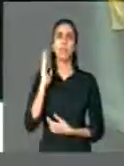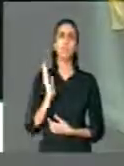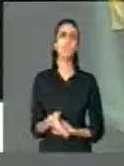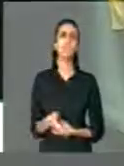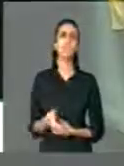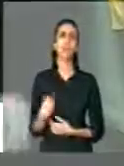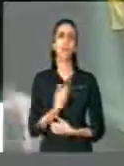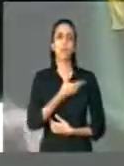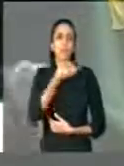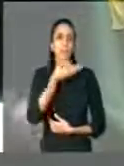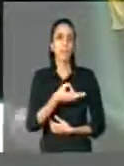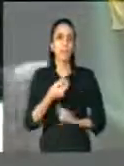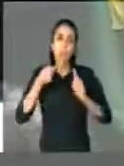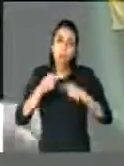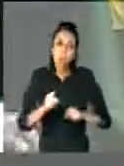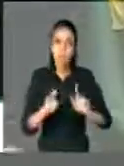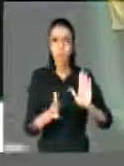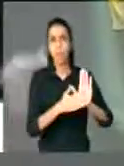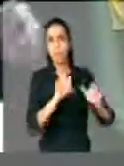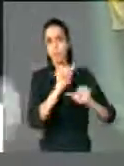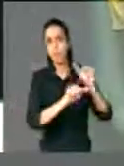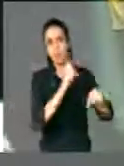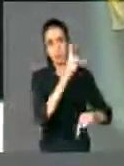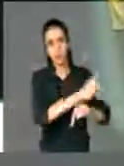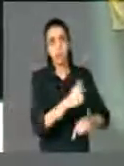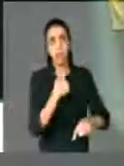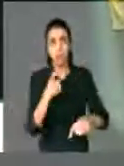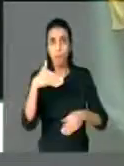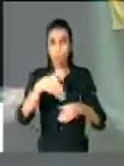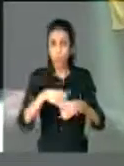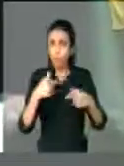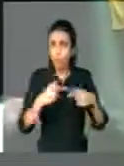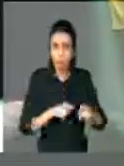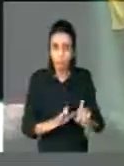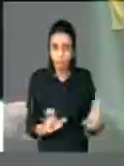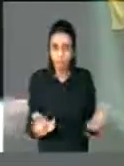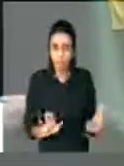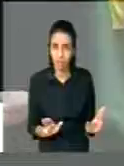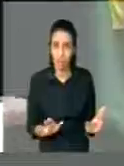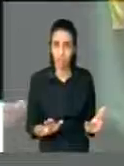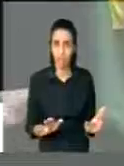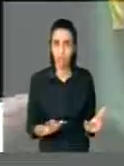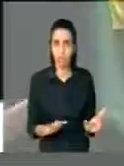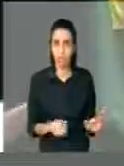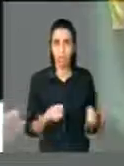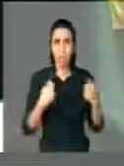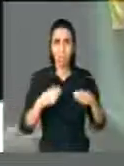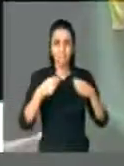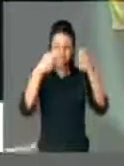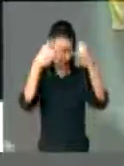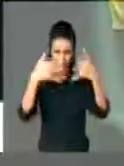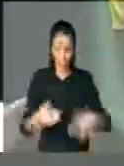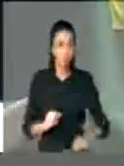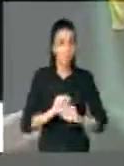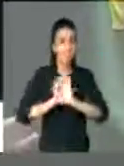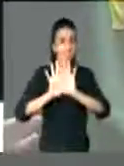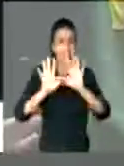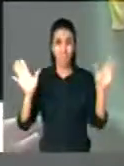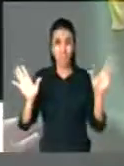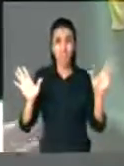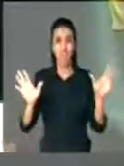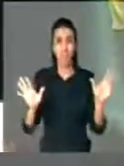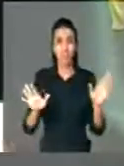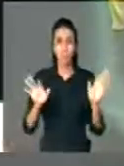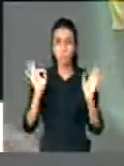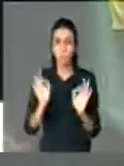nossa posição contra essa reforma proposta aí, vamos votar contra, deixar isso de uma forma clara, definitiva, para que não paire